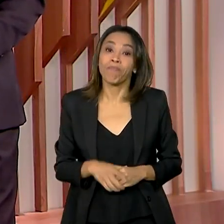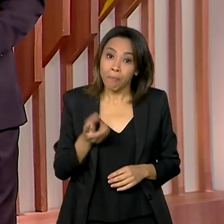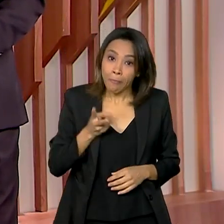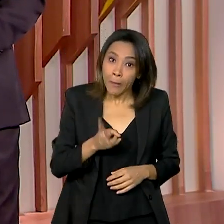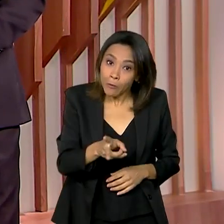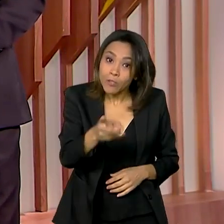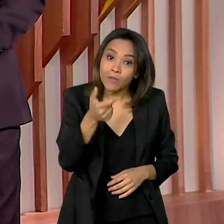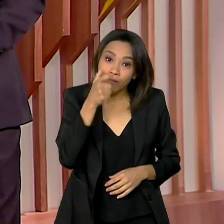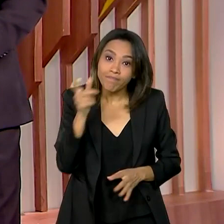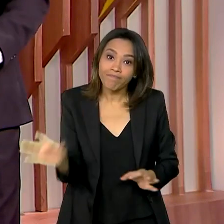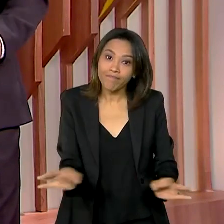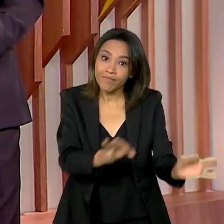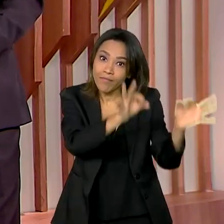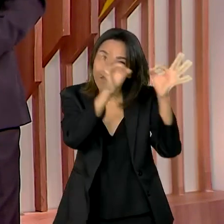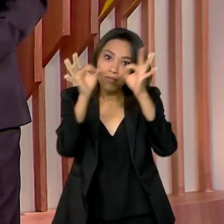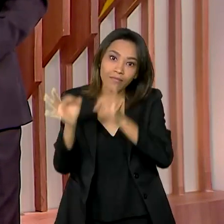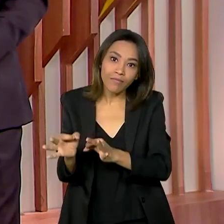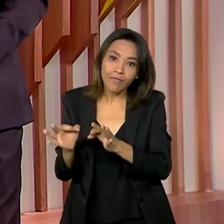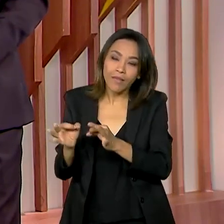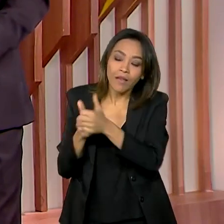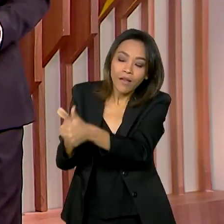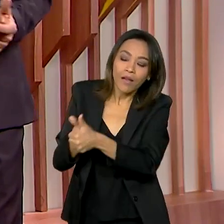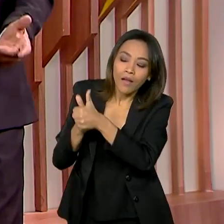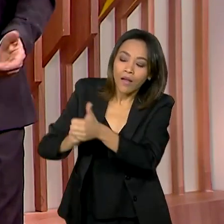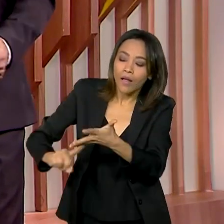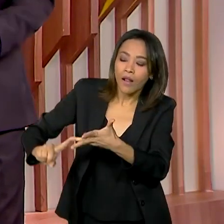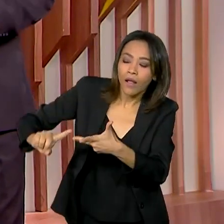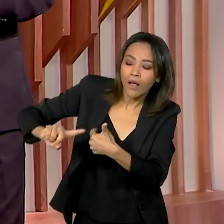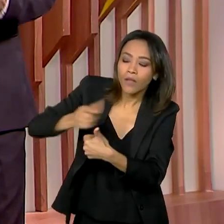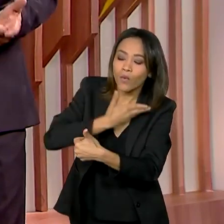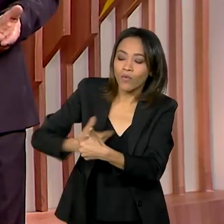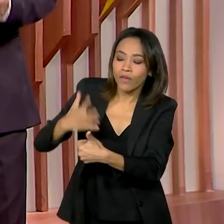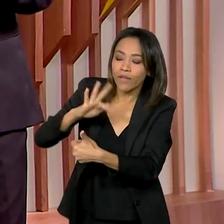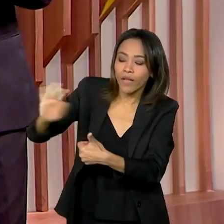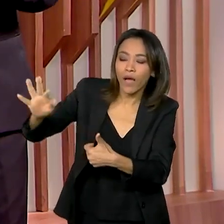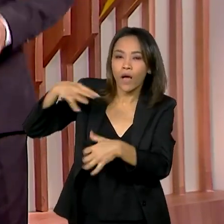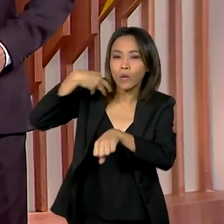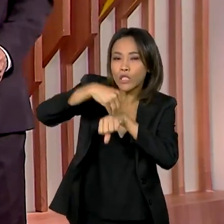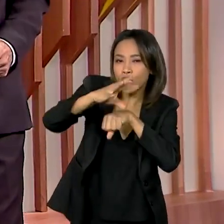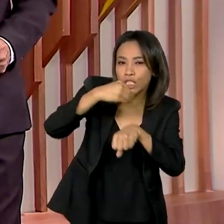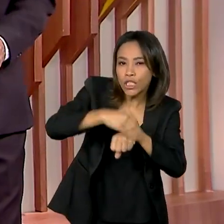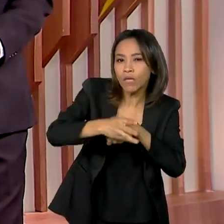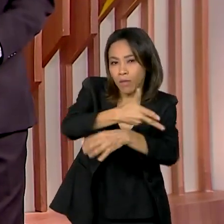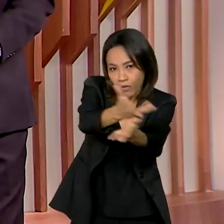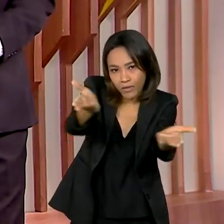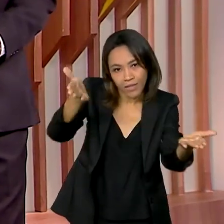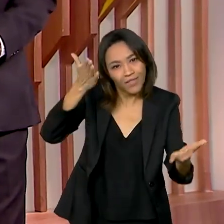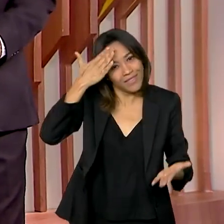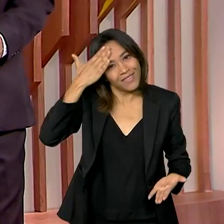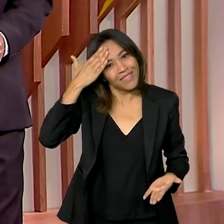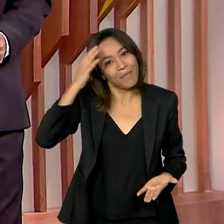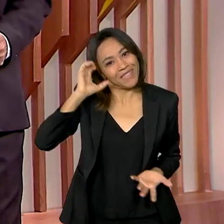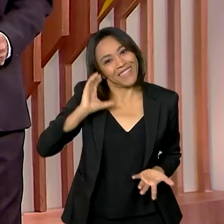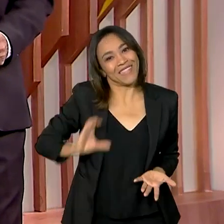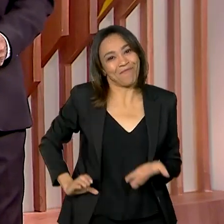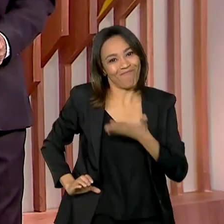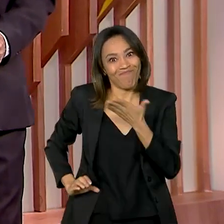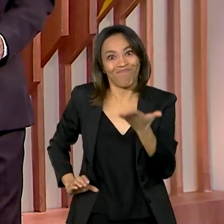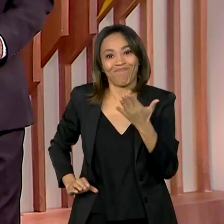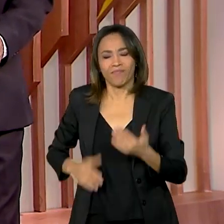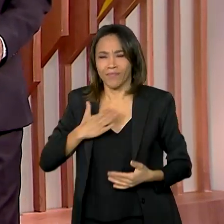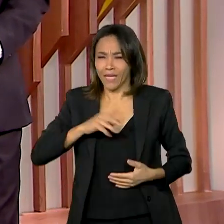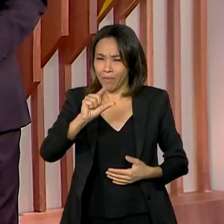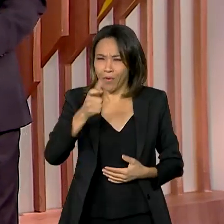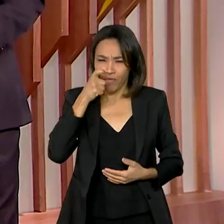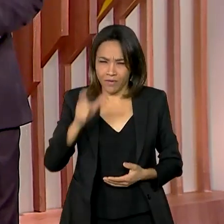programação acompanhando todas as ações do governo federal, dicas e serviços para você, cidadão. Daqui a pouco você acompanha ao vivo